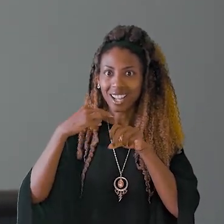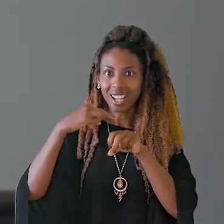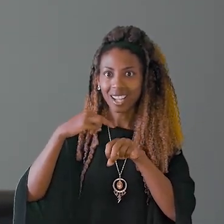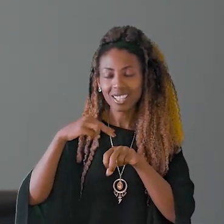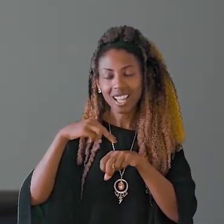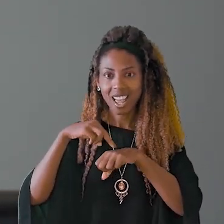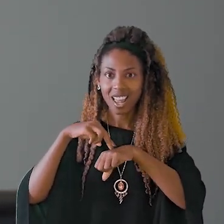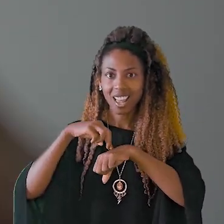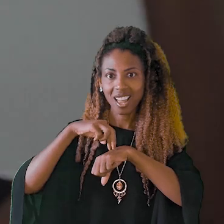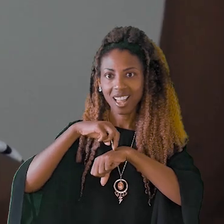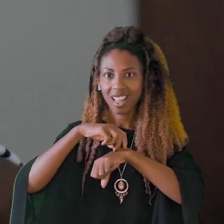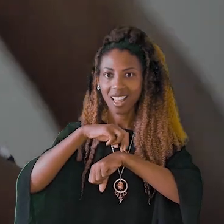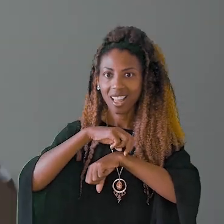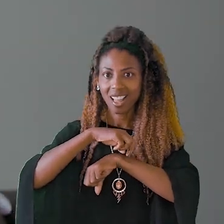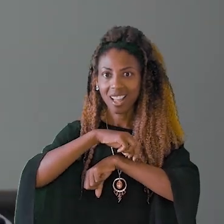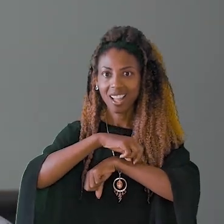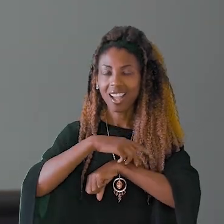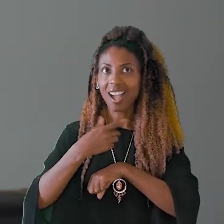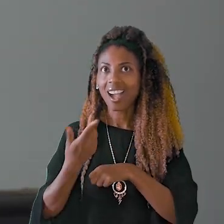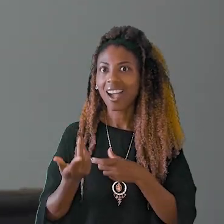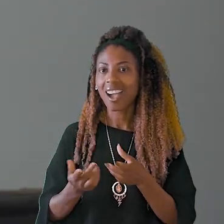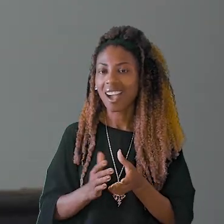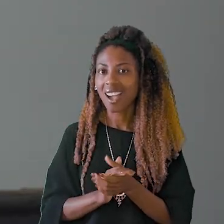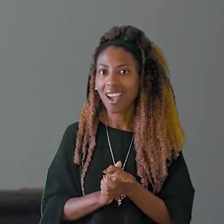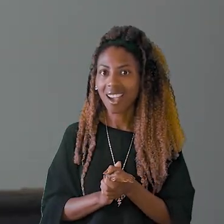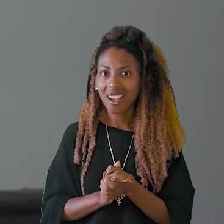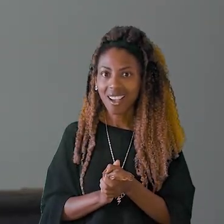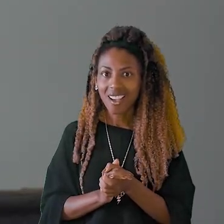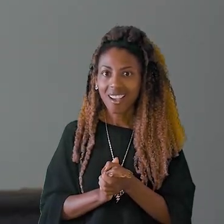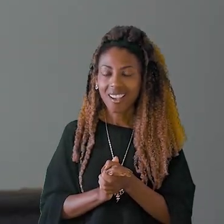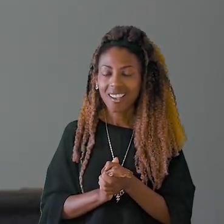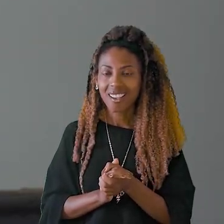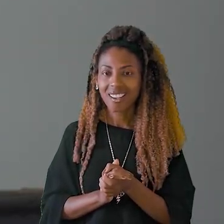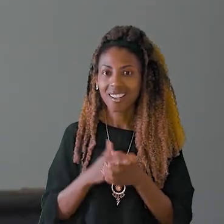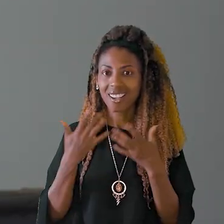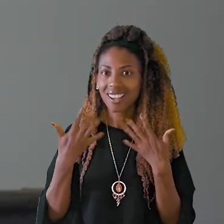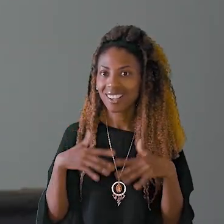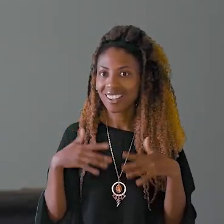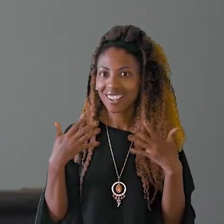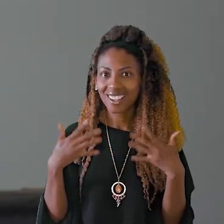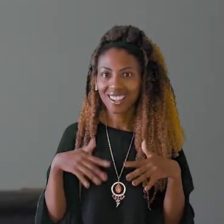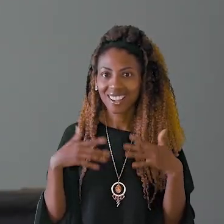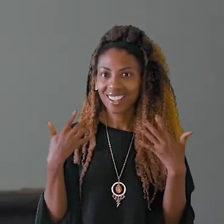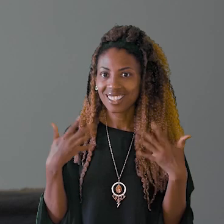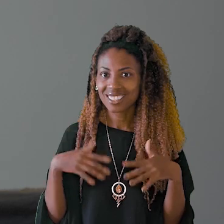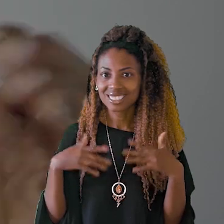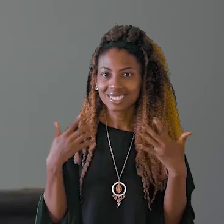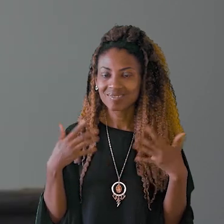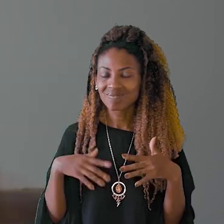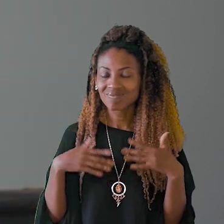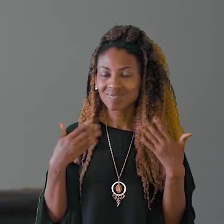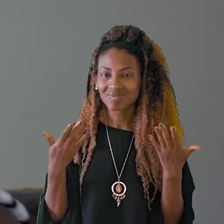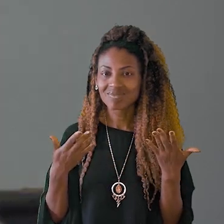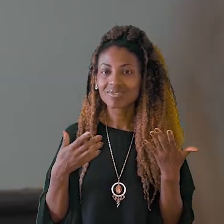andando. Né? Tava ela, Jay-Z também. Jay-Z ficou no cantinho dele lá. Jay-Z tava? Tava. Eu também sabia. Jay-Z tava. Feliz. Inclusive, foi